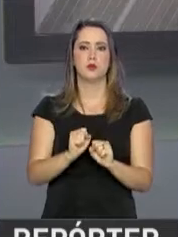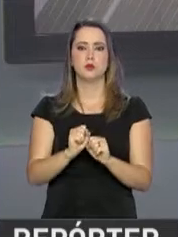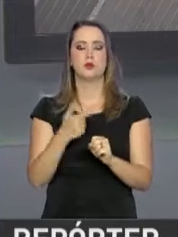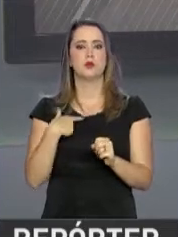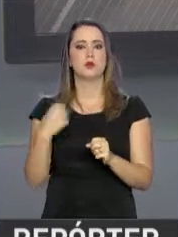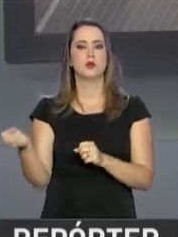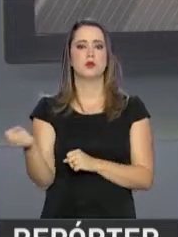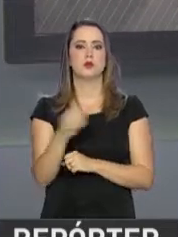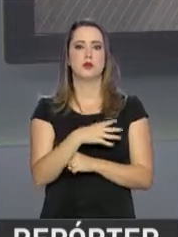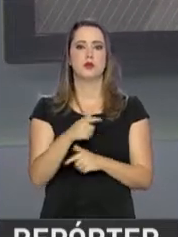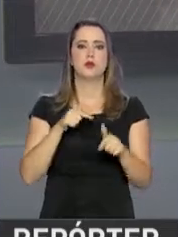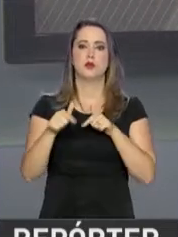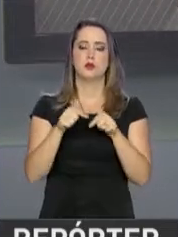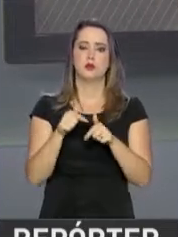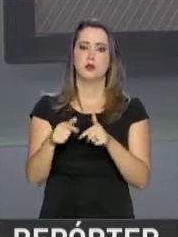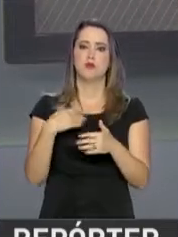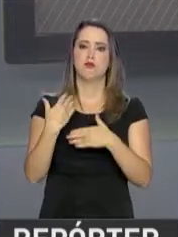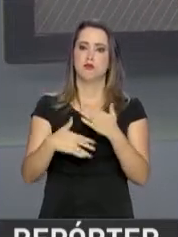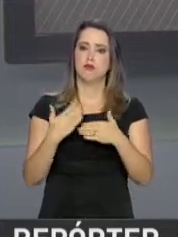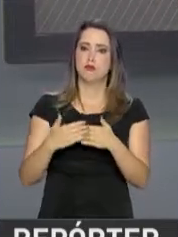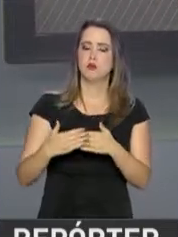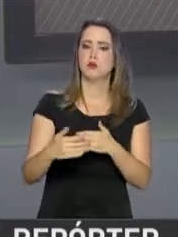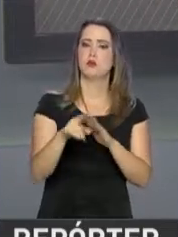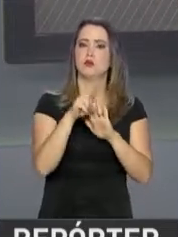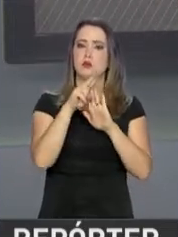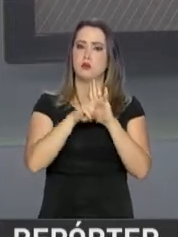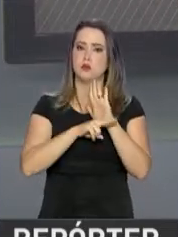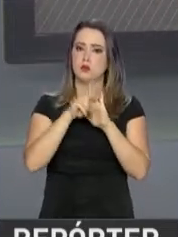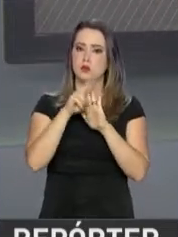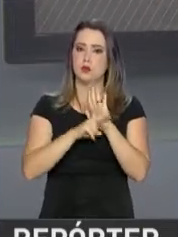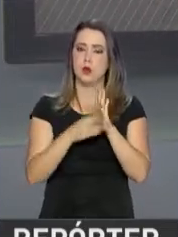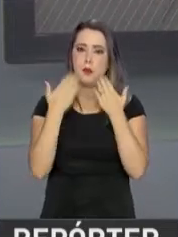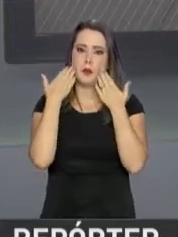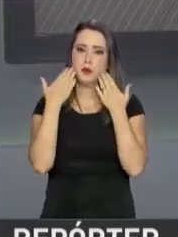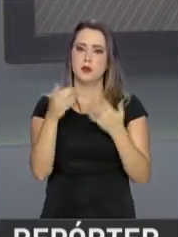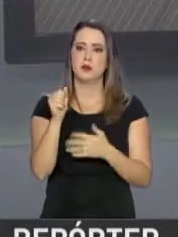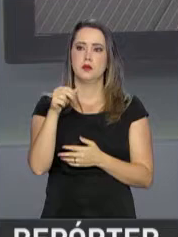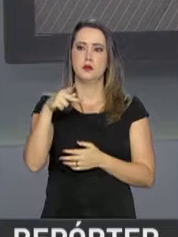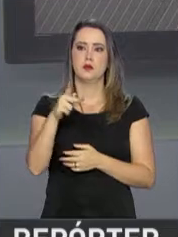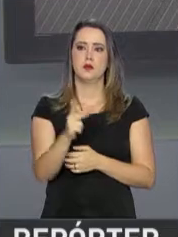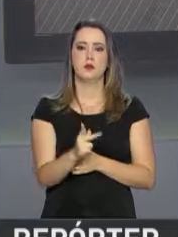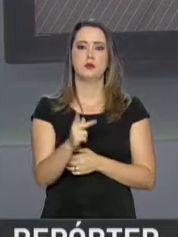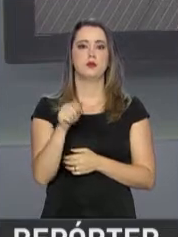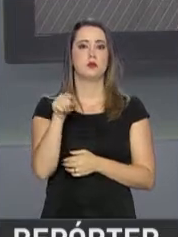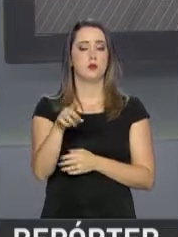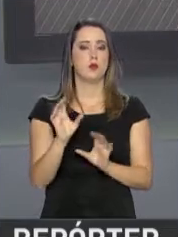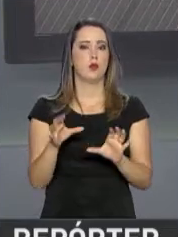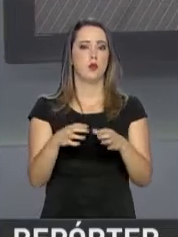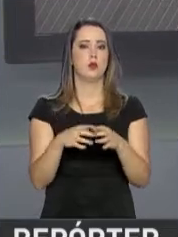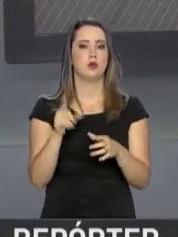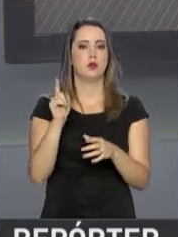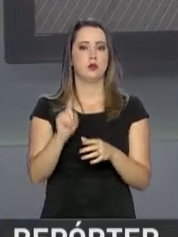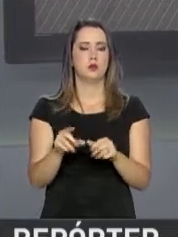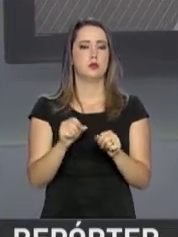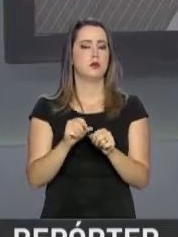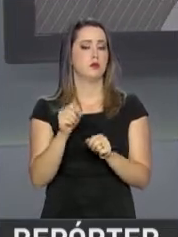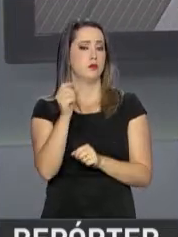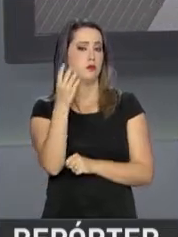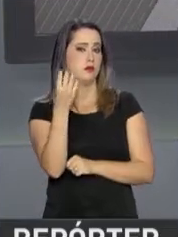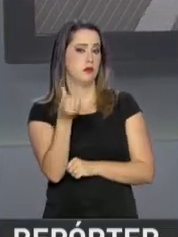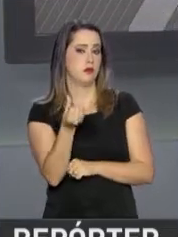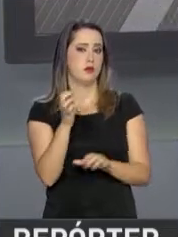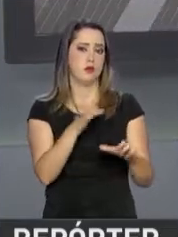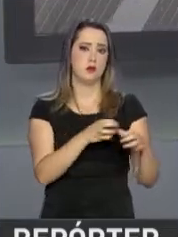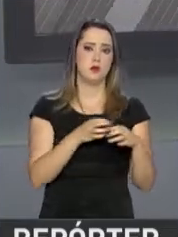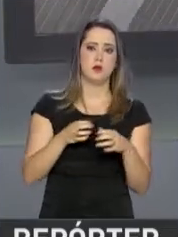possibilidade de adotar permanentemente as medidas regulatórias apresentadas pela ANP. O grupo será composto por seis membros,